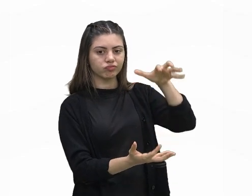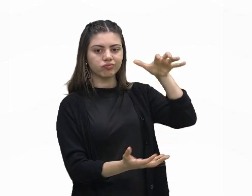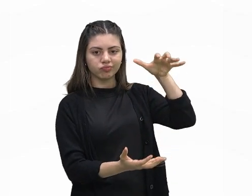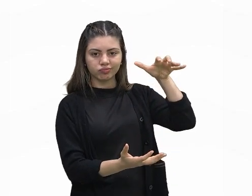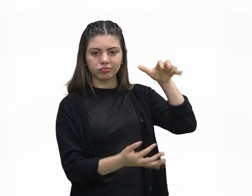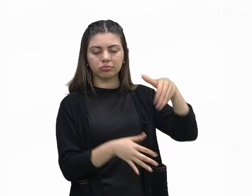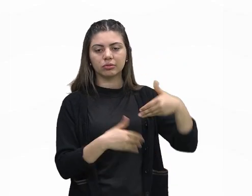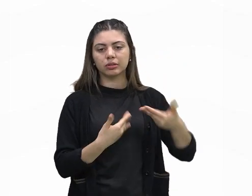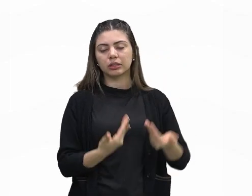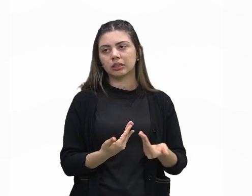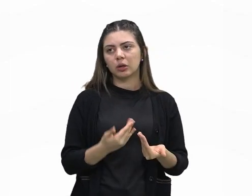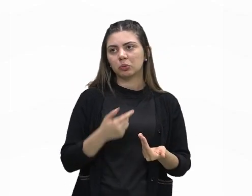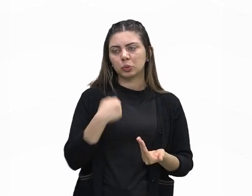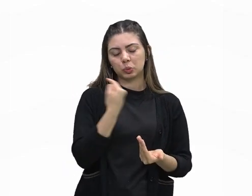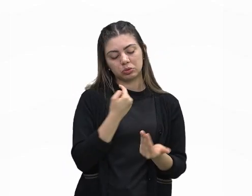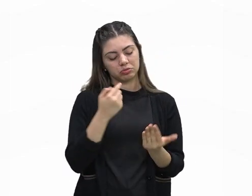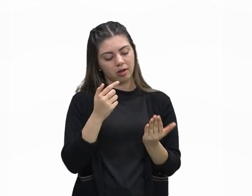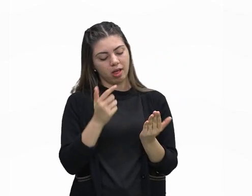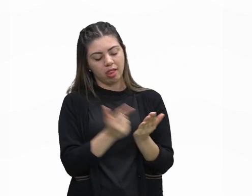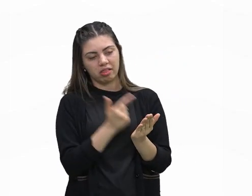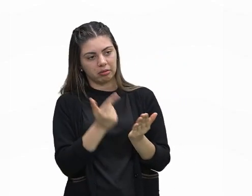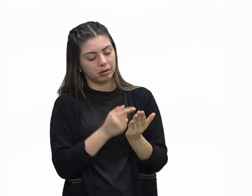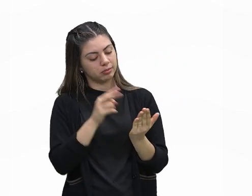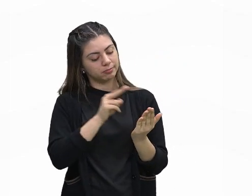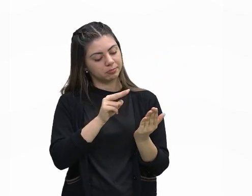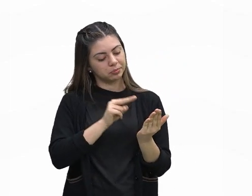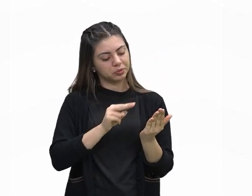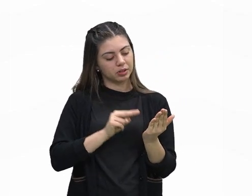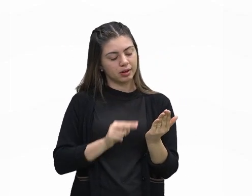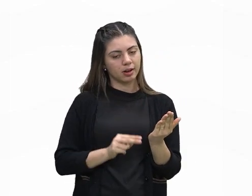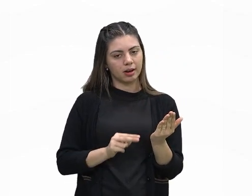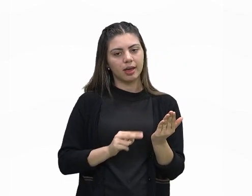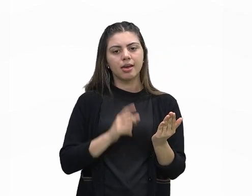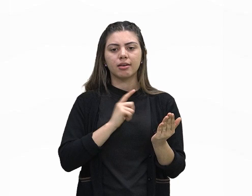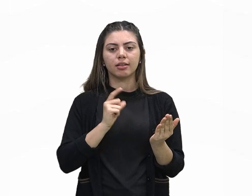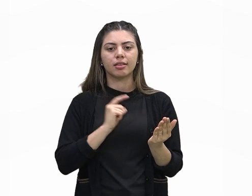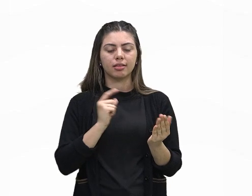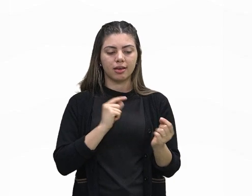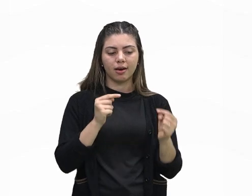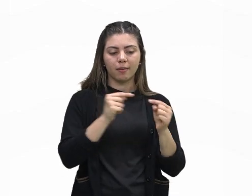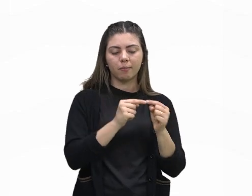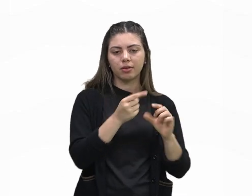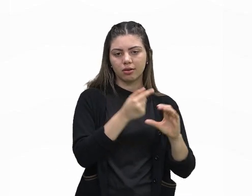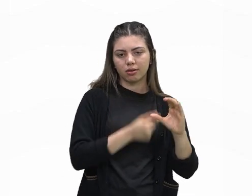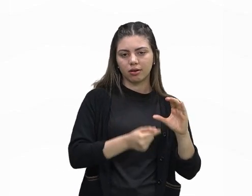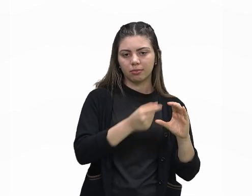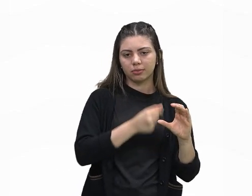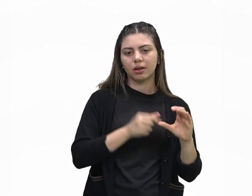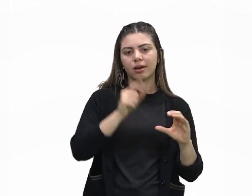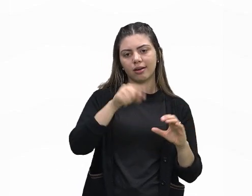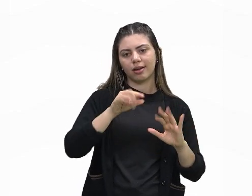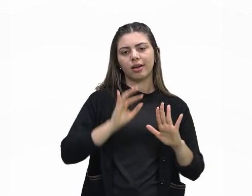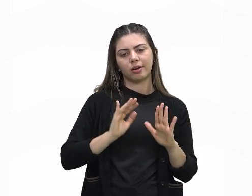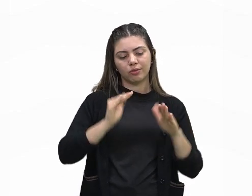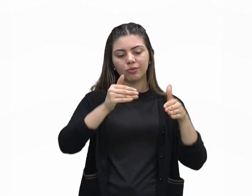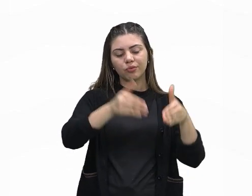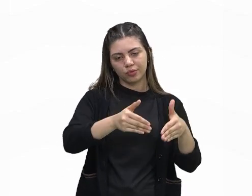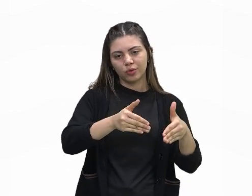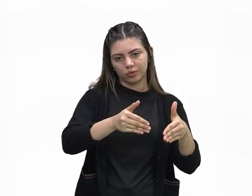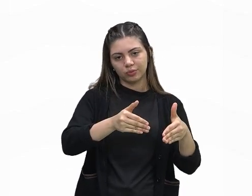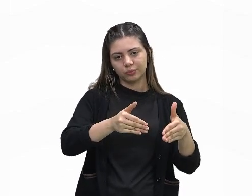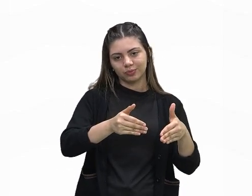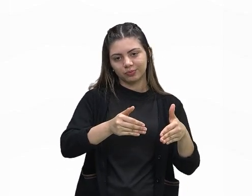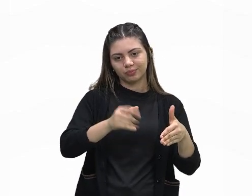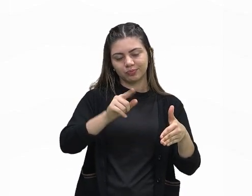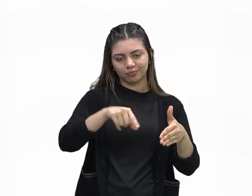qualquer literatura que a gente for ler aí, qualquer obra, né, sobre o capitalismo, esse é o que está por trás, né,